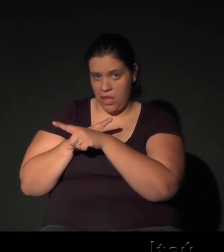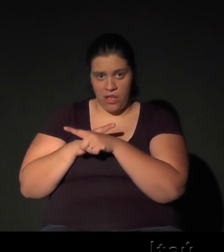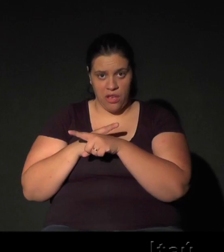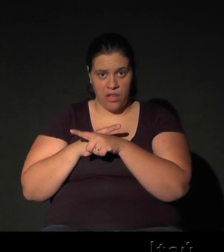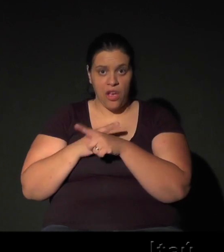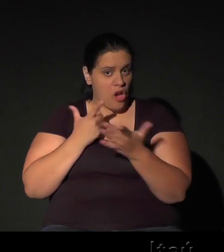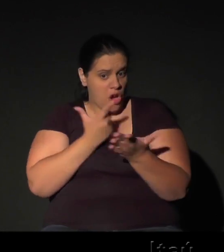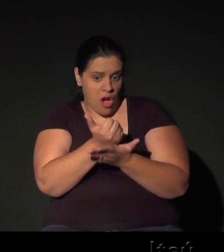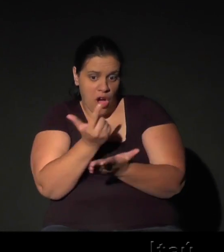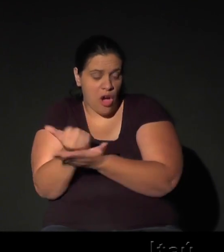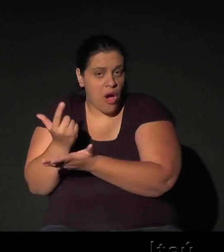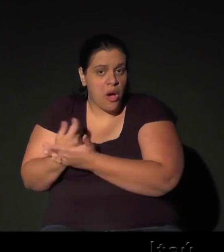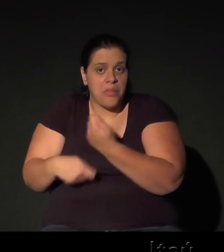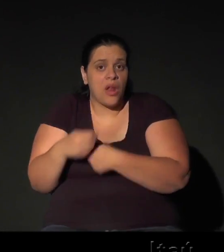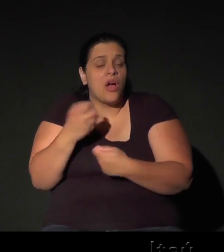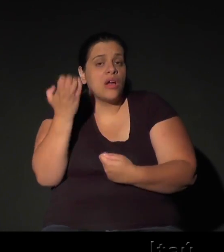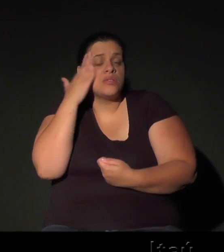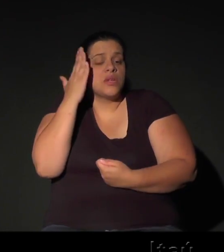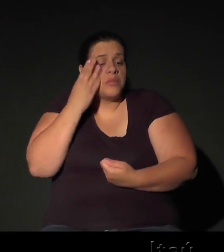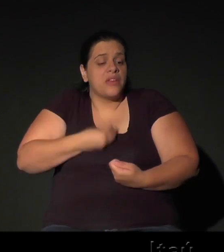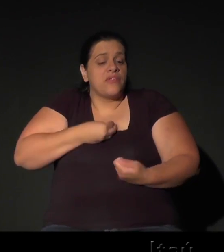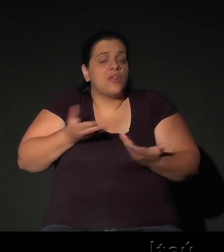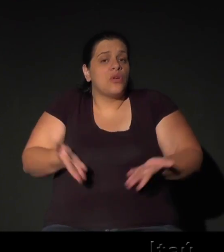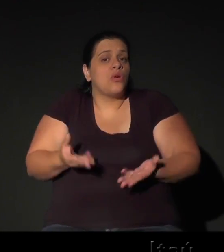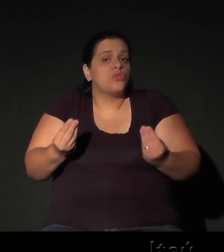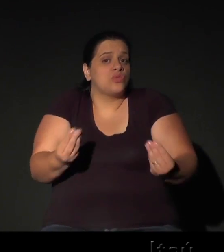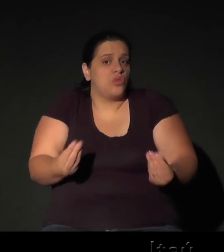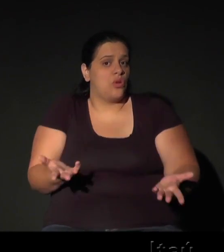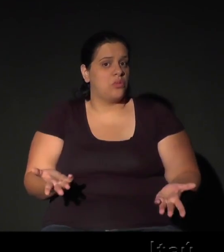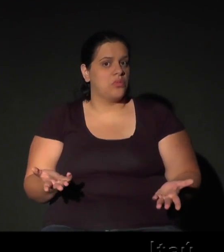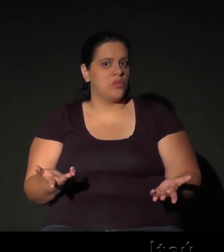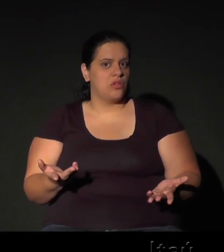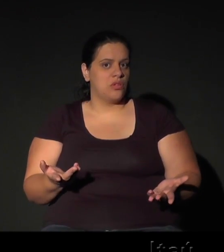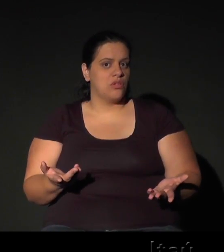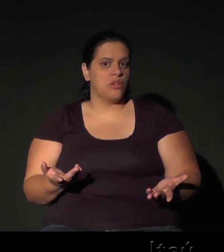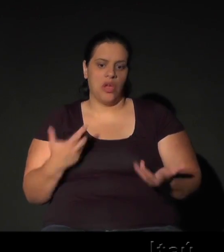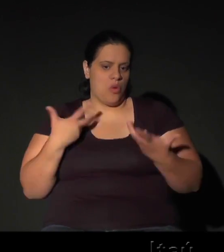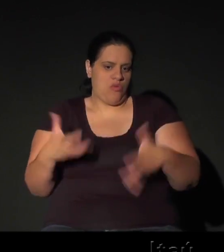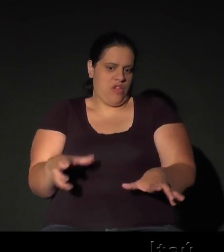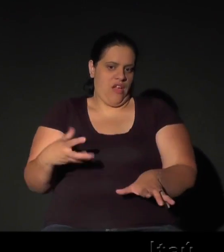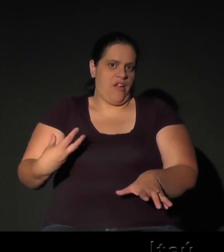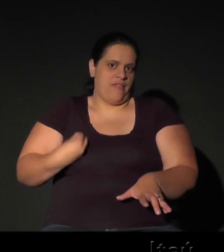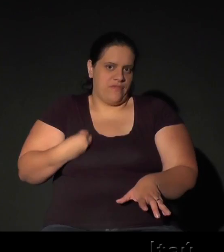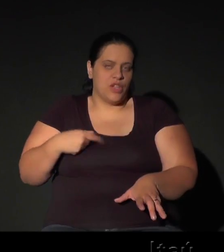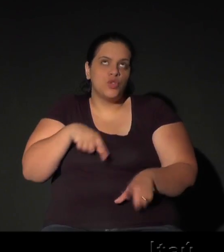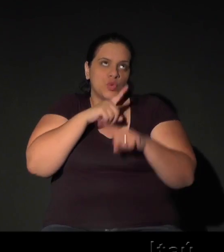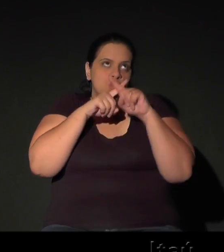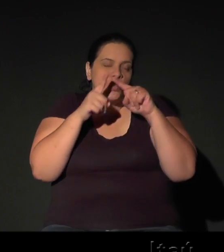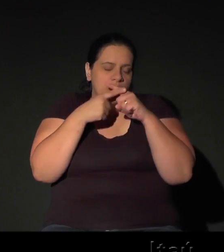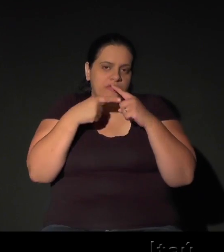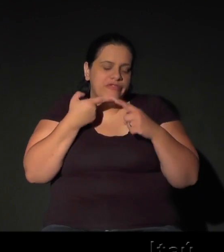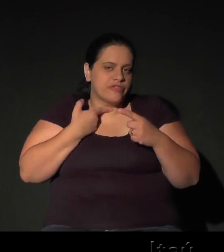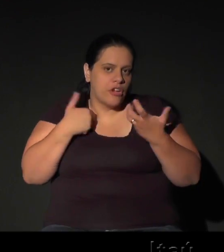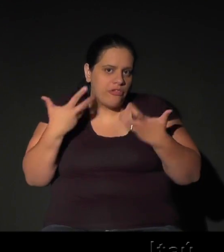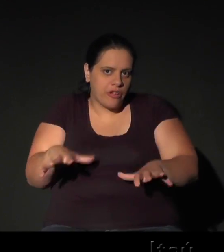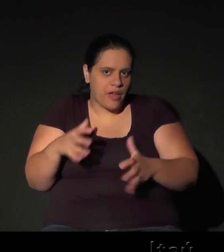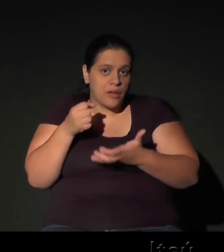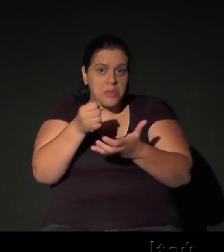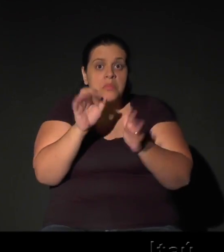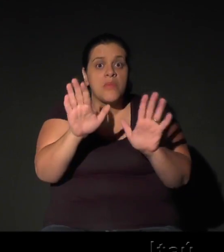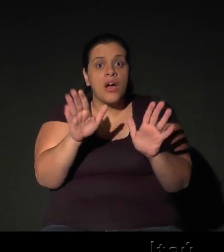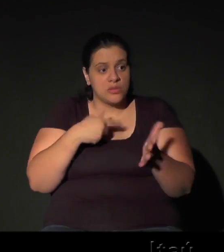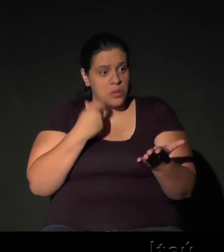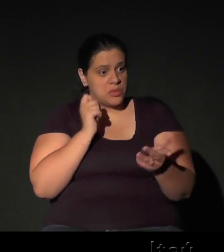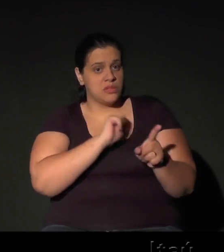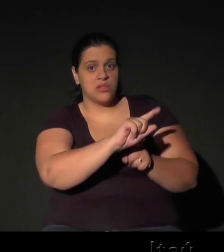compra coisa na loja eu quero entender como é que eu vivo longe eu eu queria também não queria viver juro que eu não queria mas eu